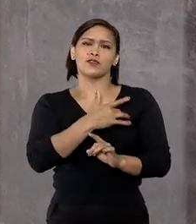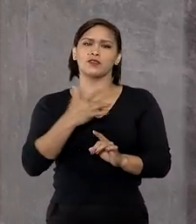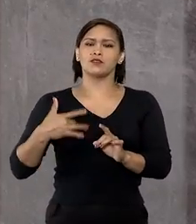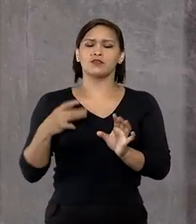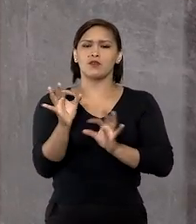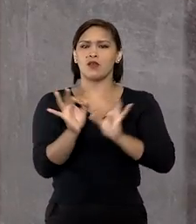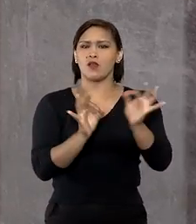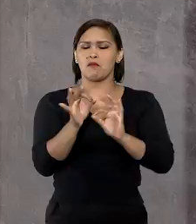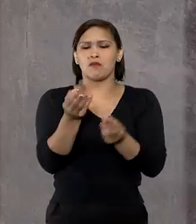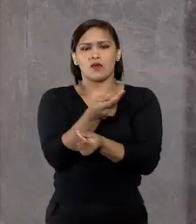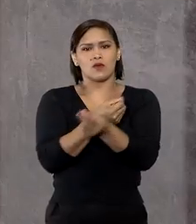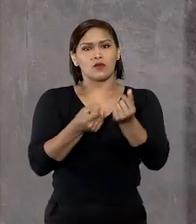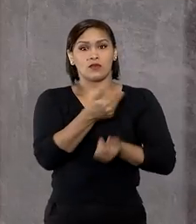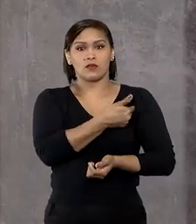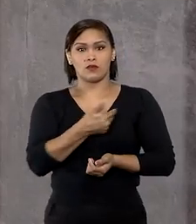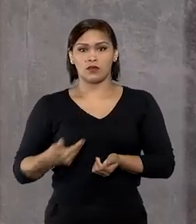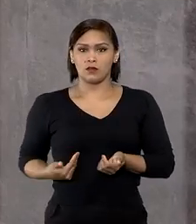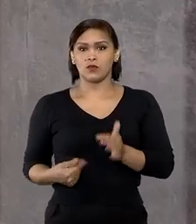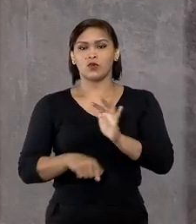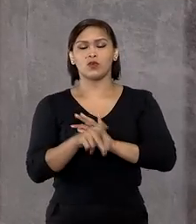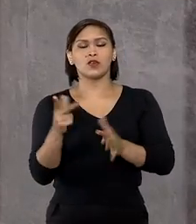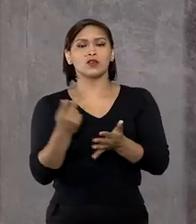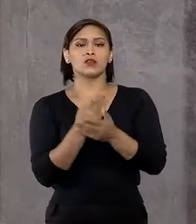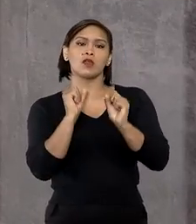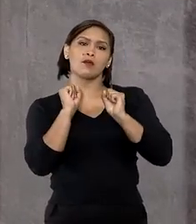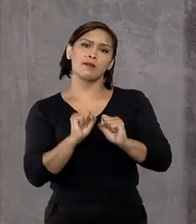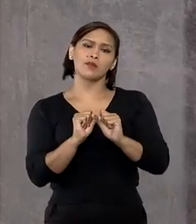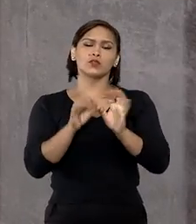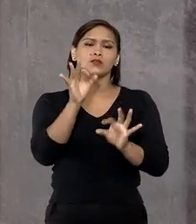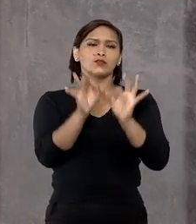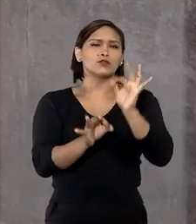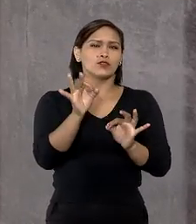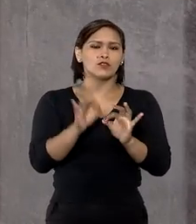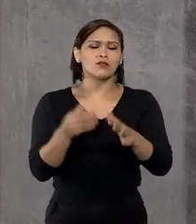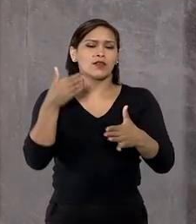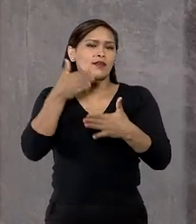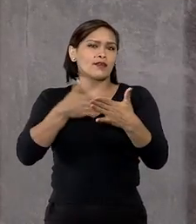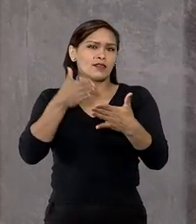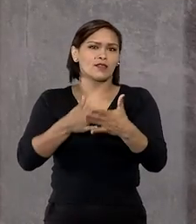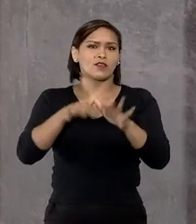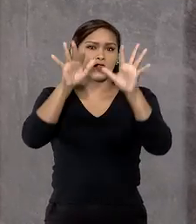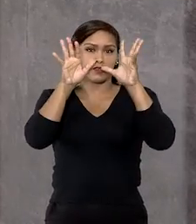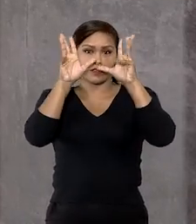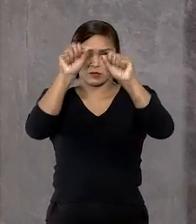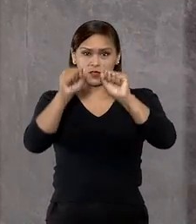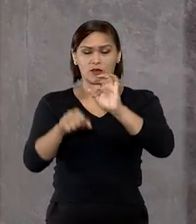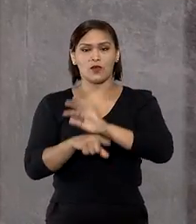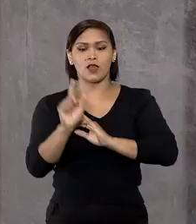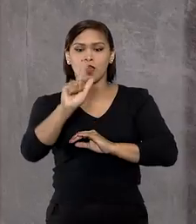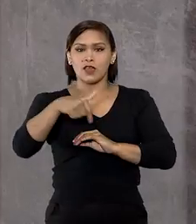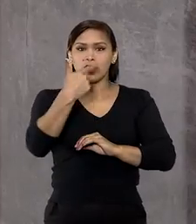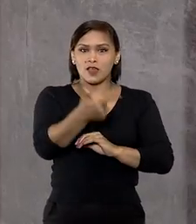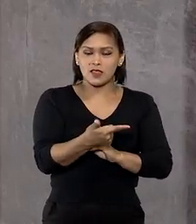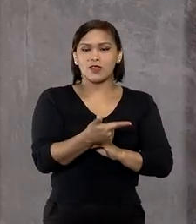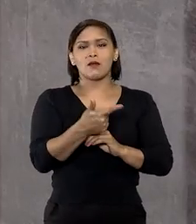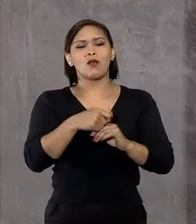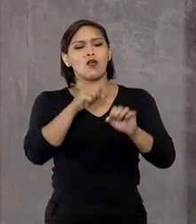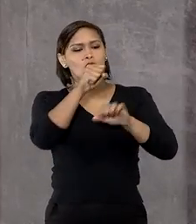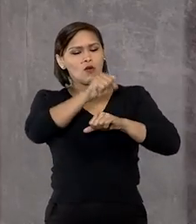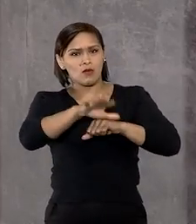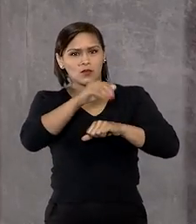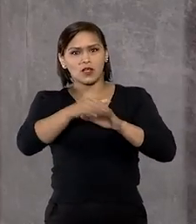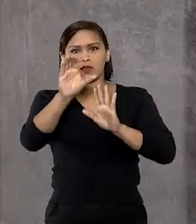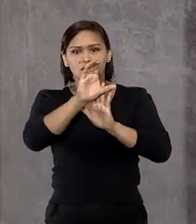saúde à segurança ou à economia públicas situações que poderiam justificar a interferência do tribunal depois da publicação